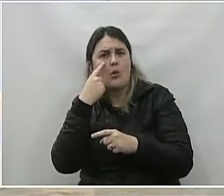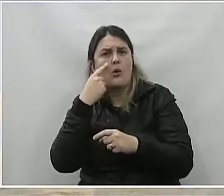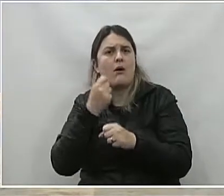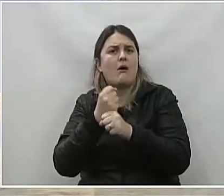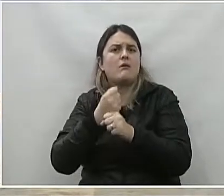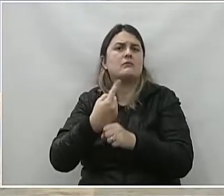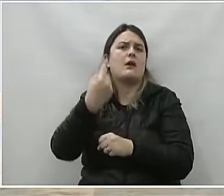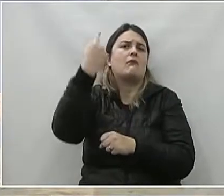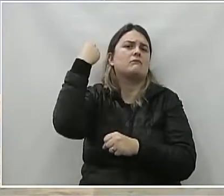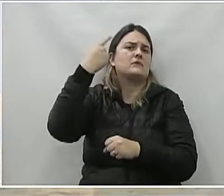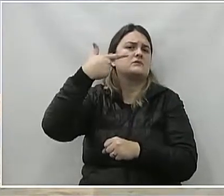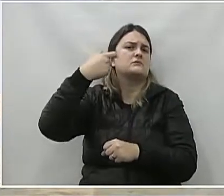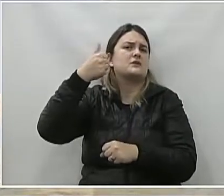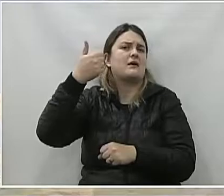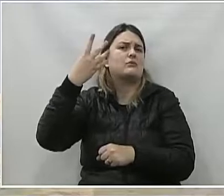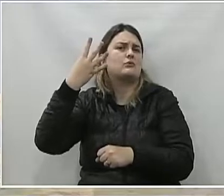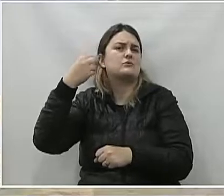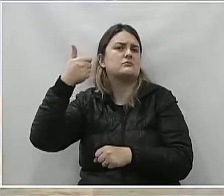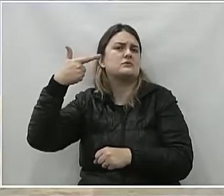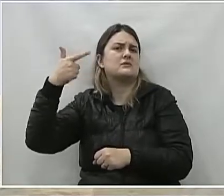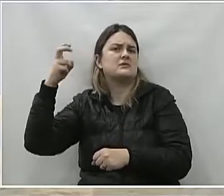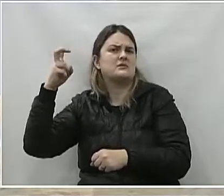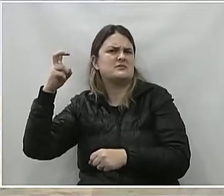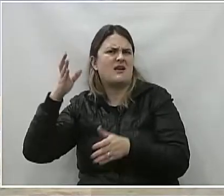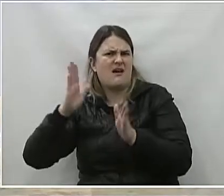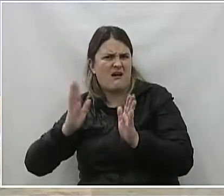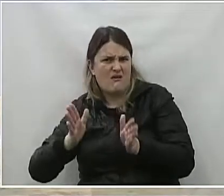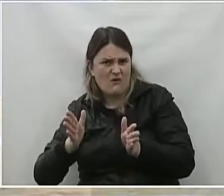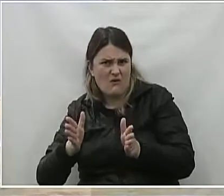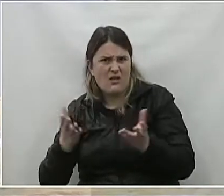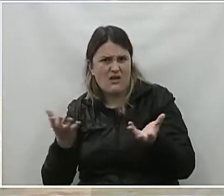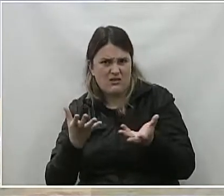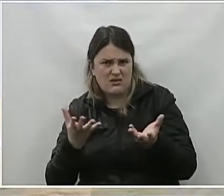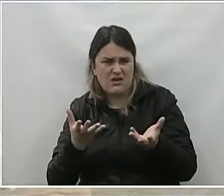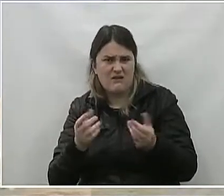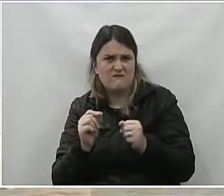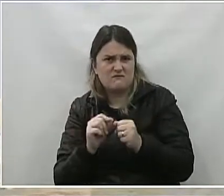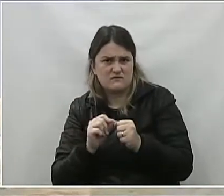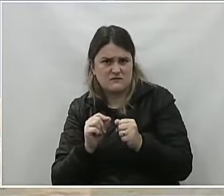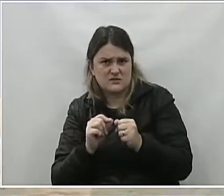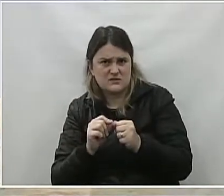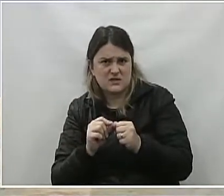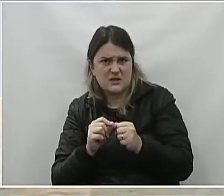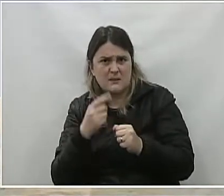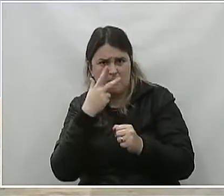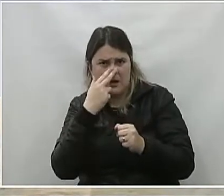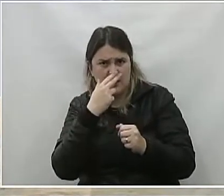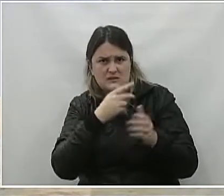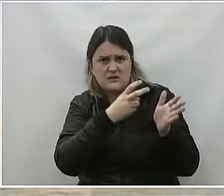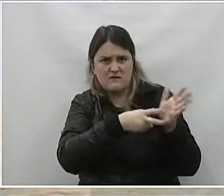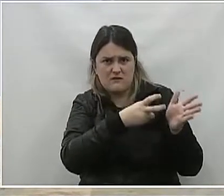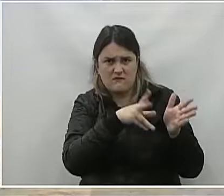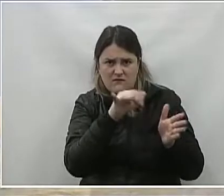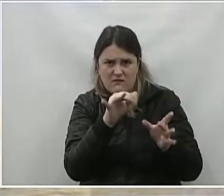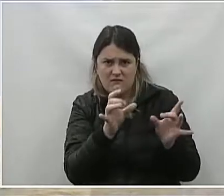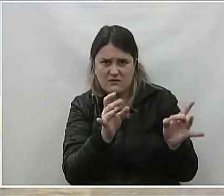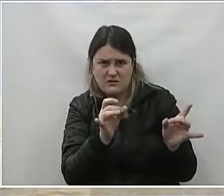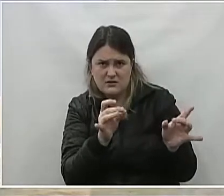de 2014 e 2015? E agora simplesmente querem colocar a situação do ferroviário ser